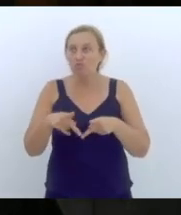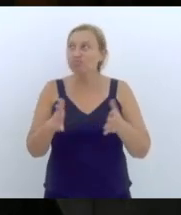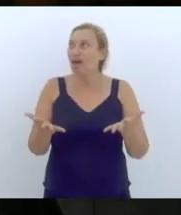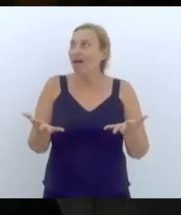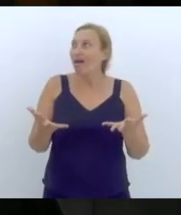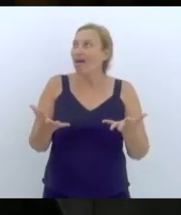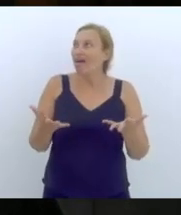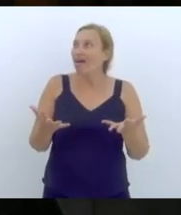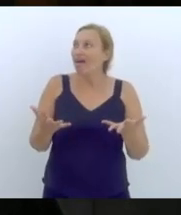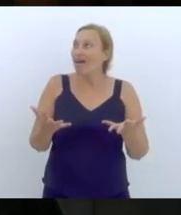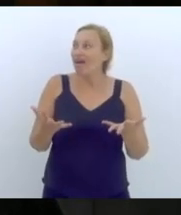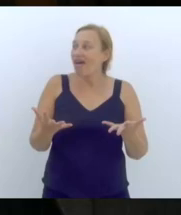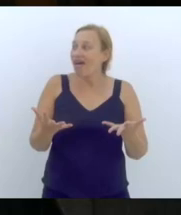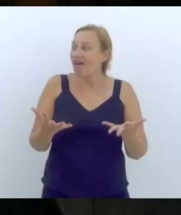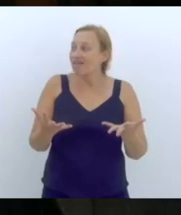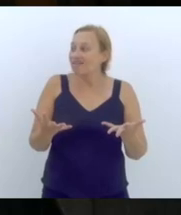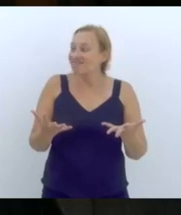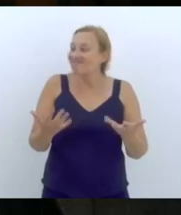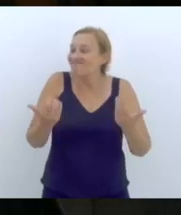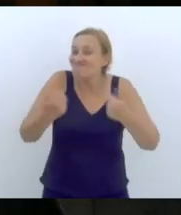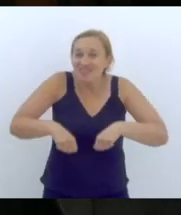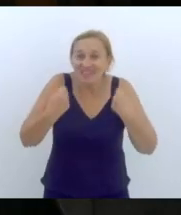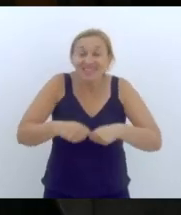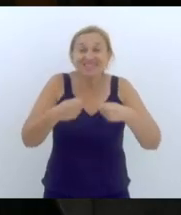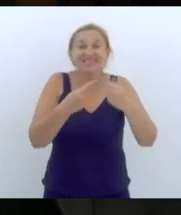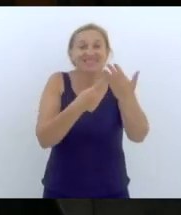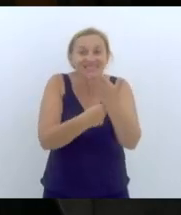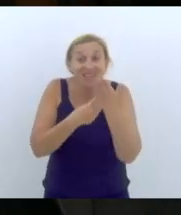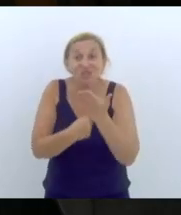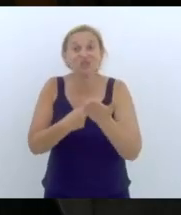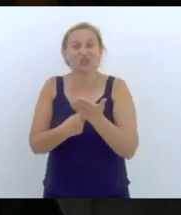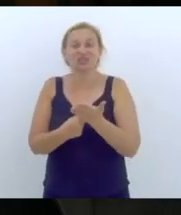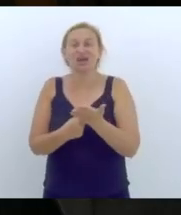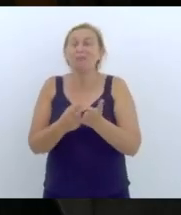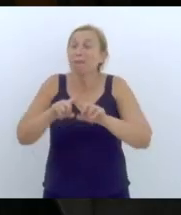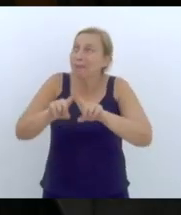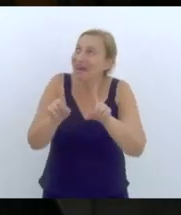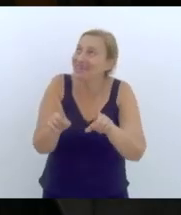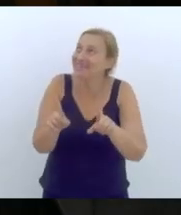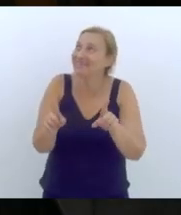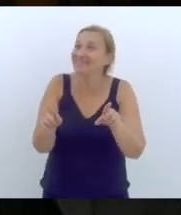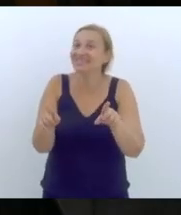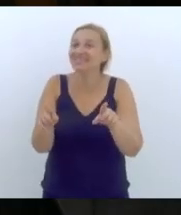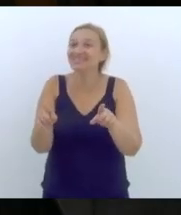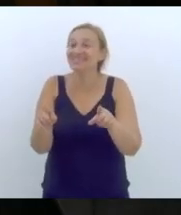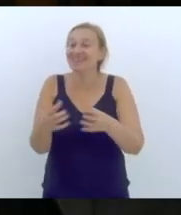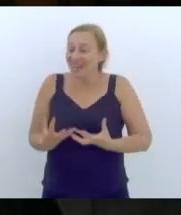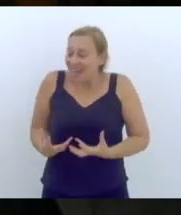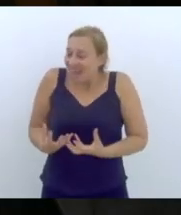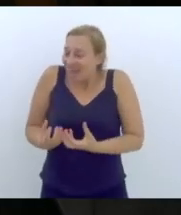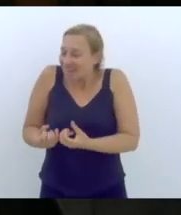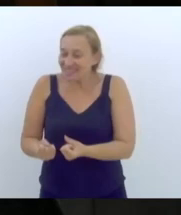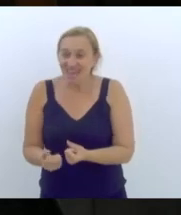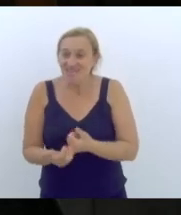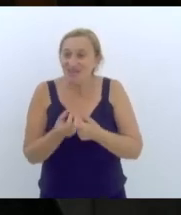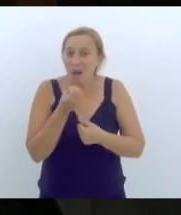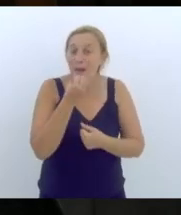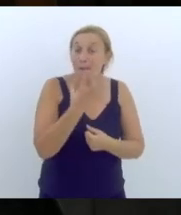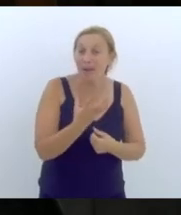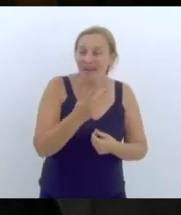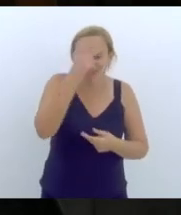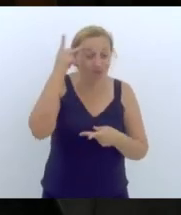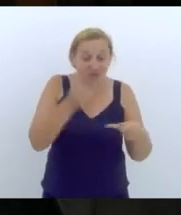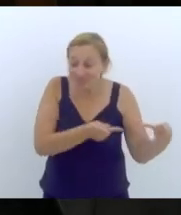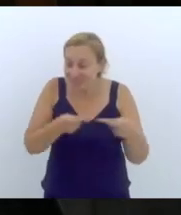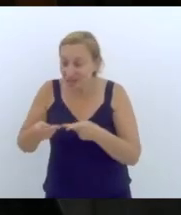população que precisa de ajuda, mas, ao mesmo tempo, é uma população que recebe bem quem vai visitar